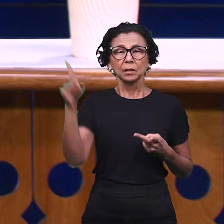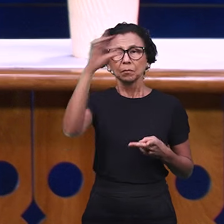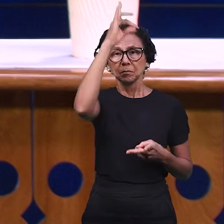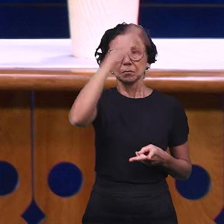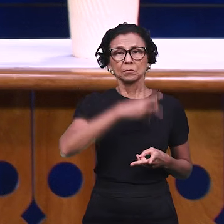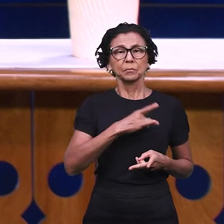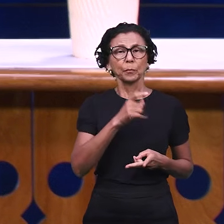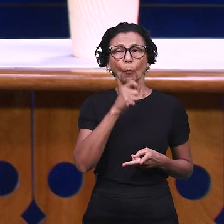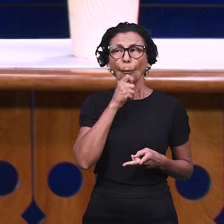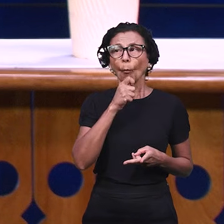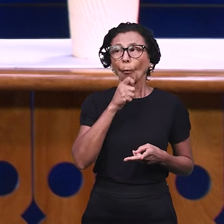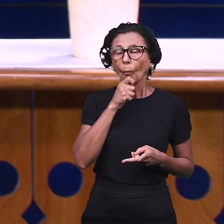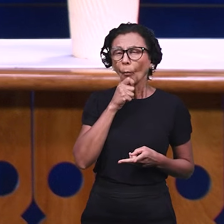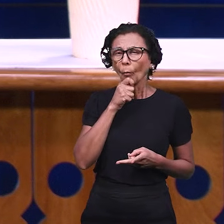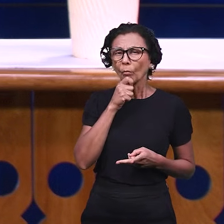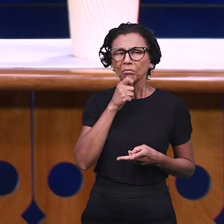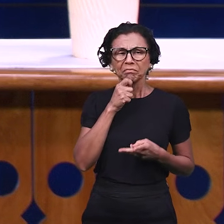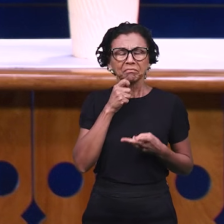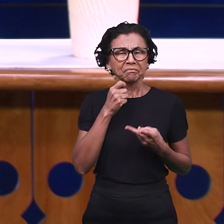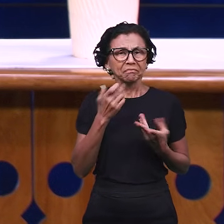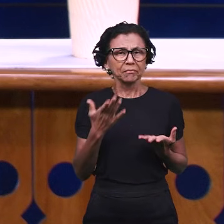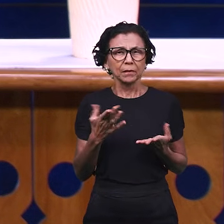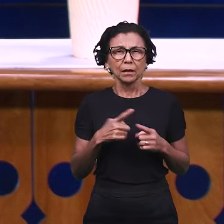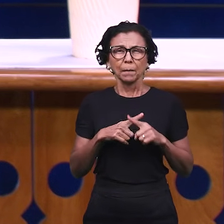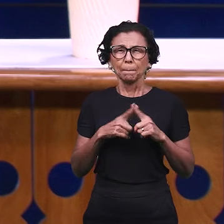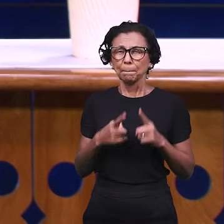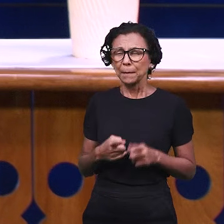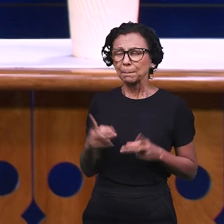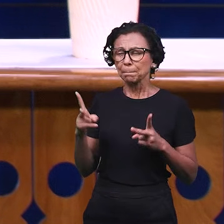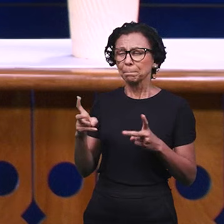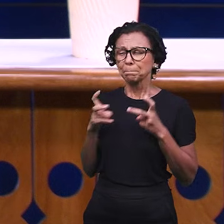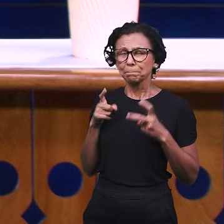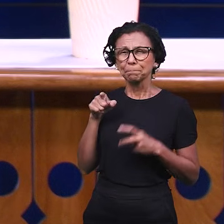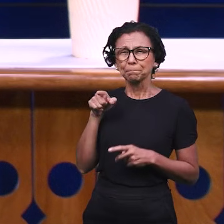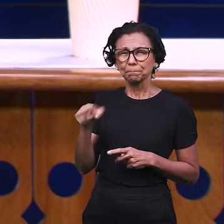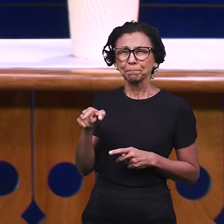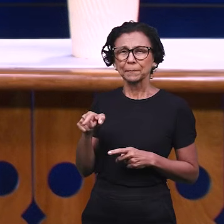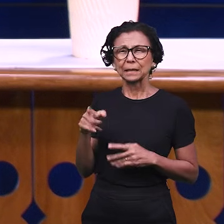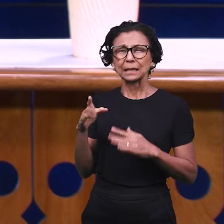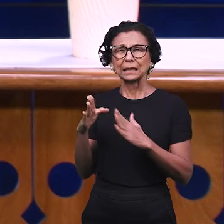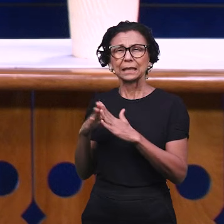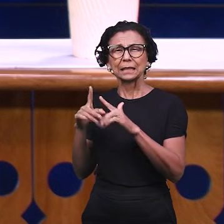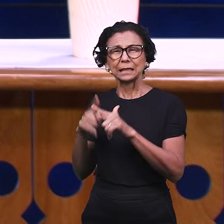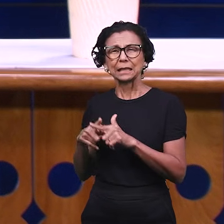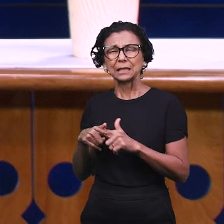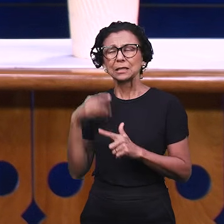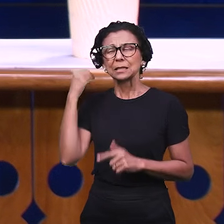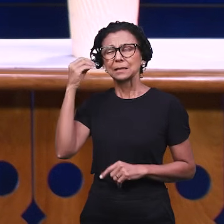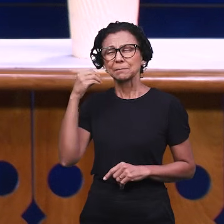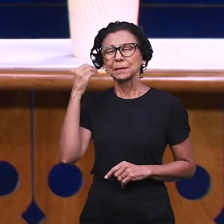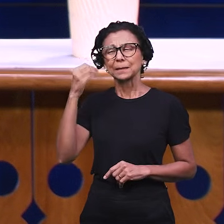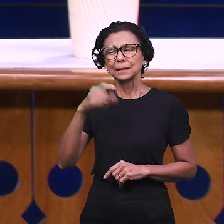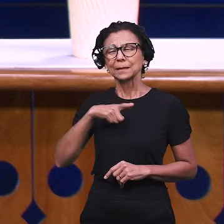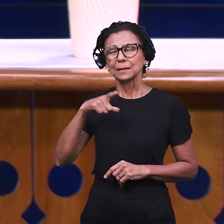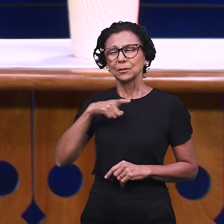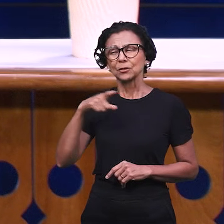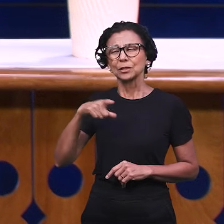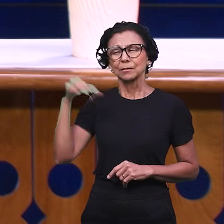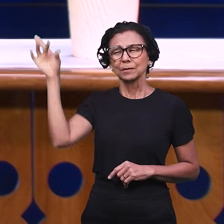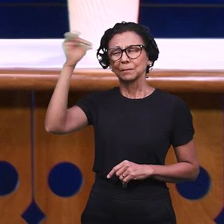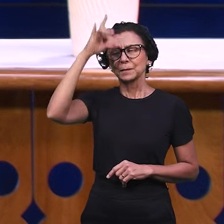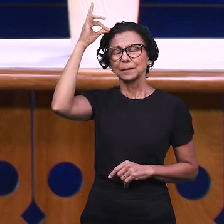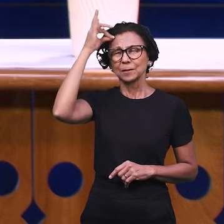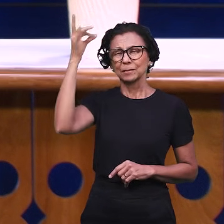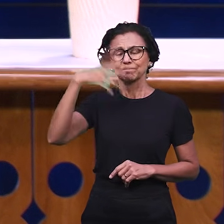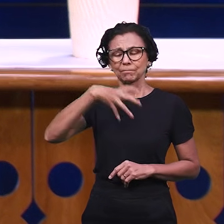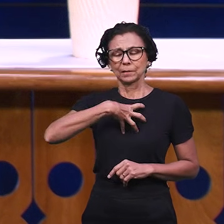igreja tinha uma direção. Aquela igreja, ela tinha uma experiência. Aquela igreja, ela tinha o Espírito Santo. Isso